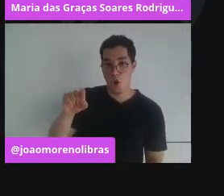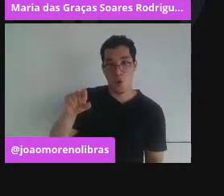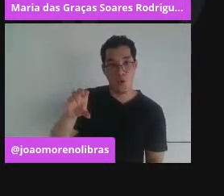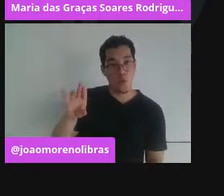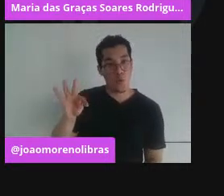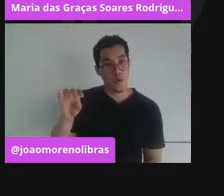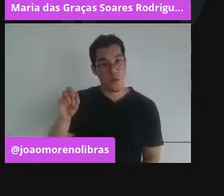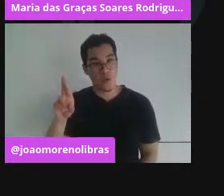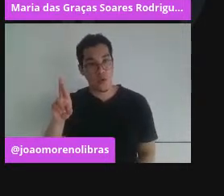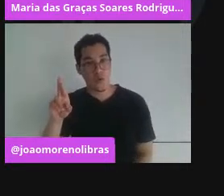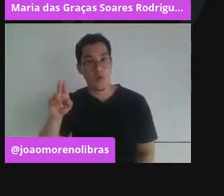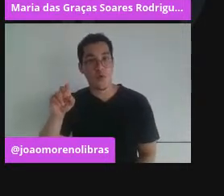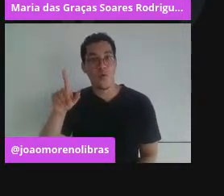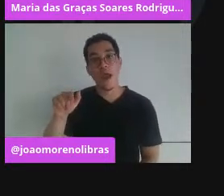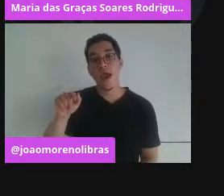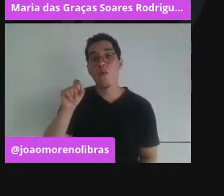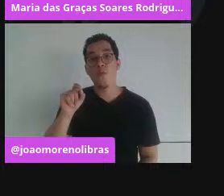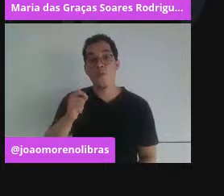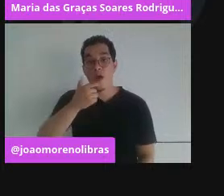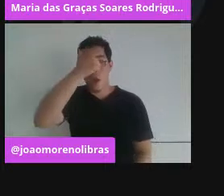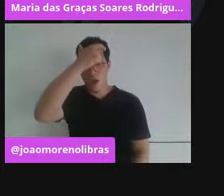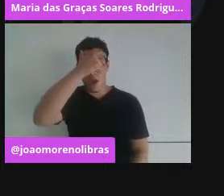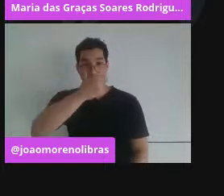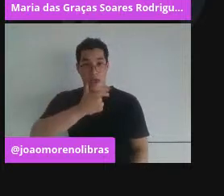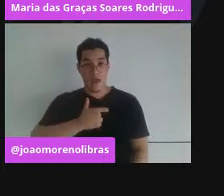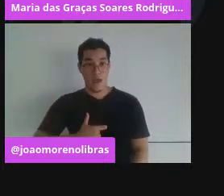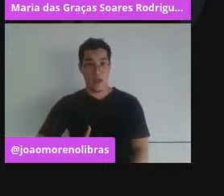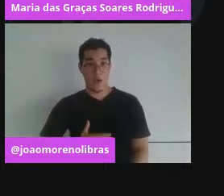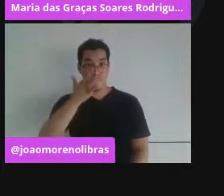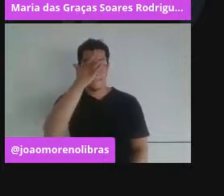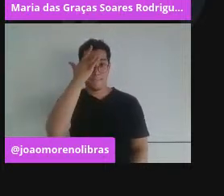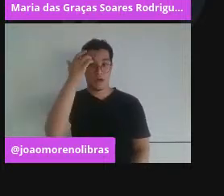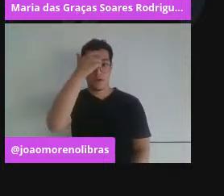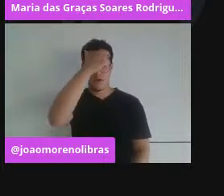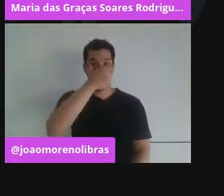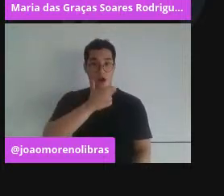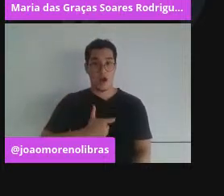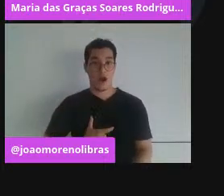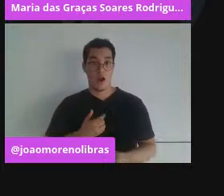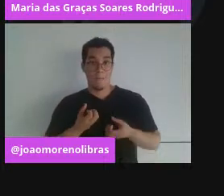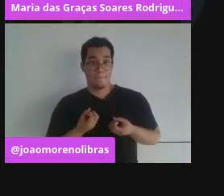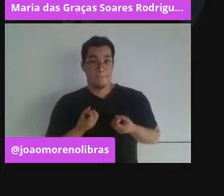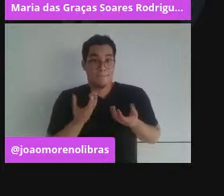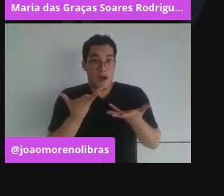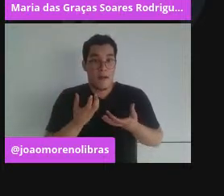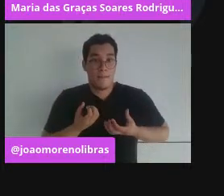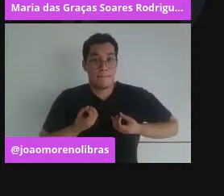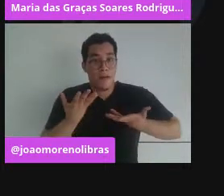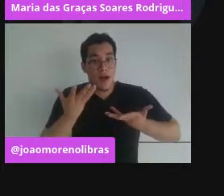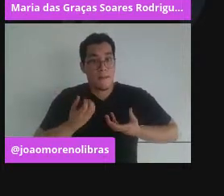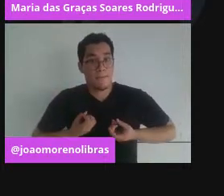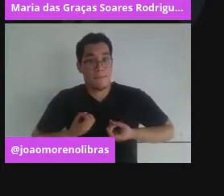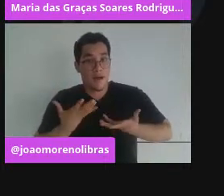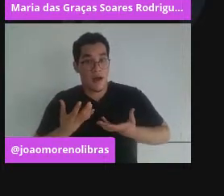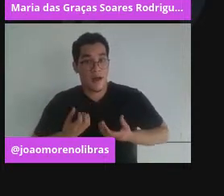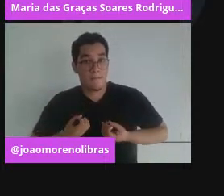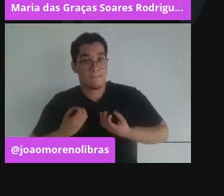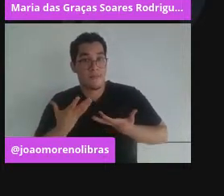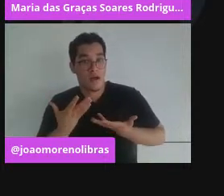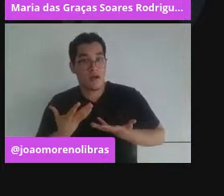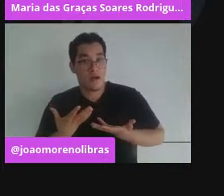agora estou sendo locutora, sou a instância que profiro esse enunciado agora. Em suas